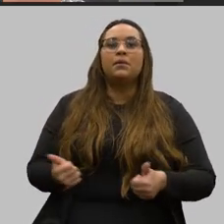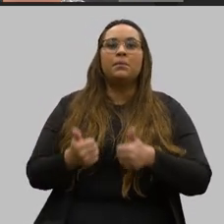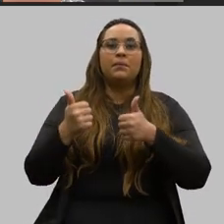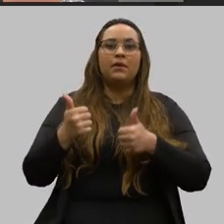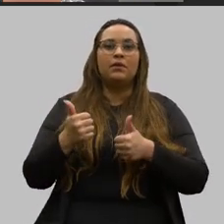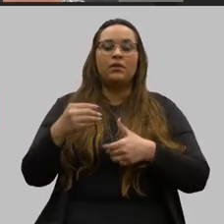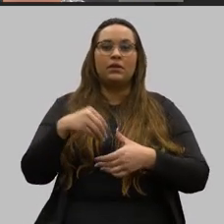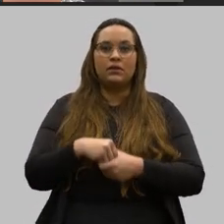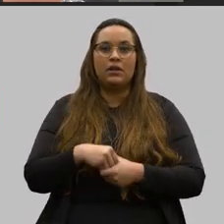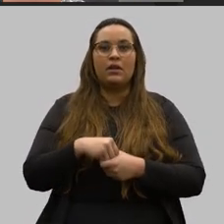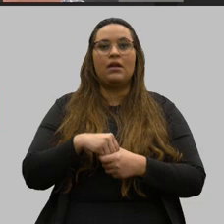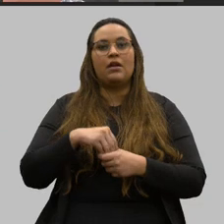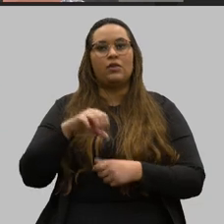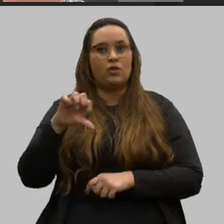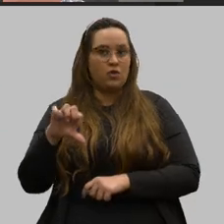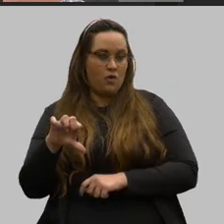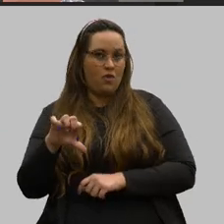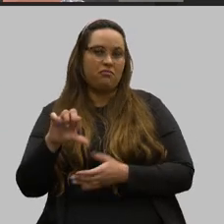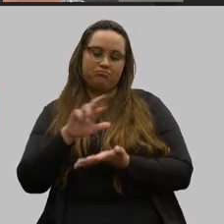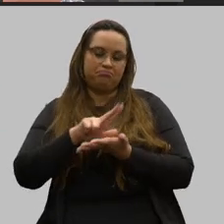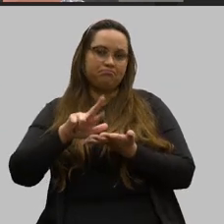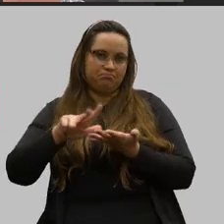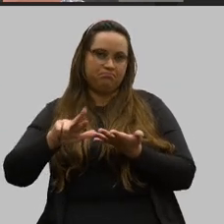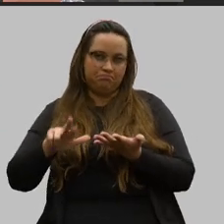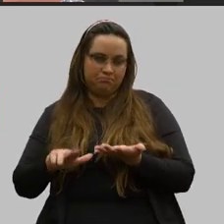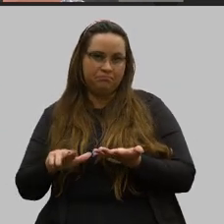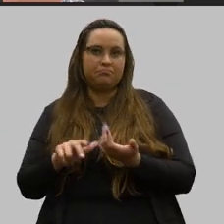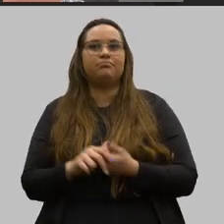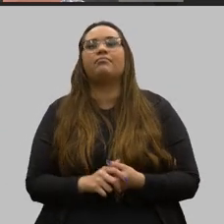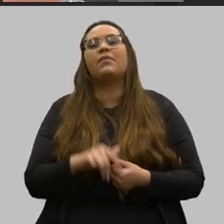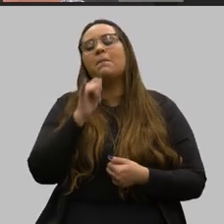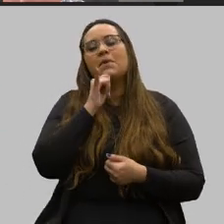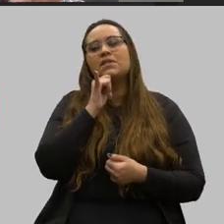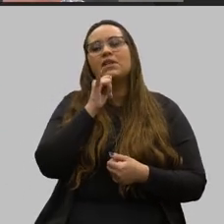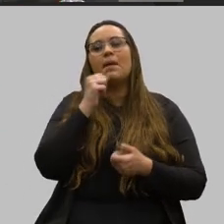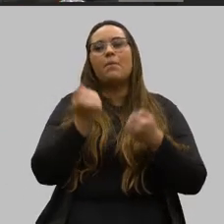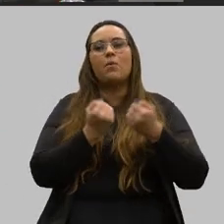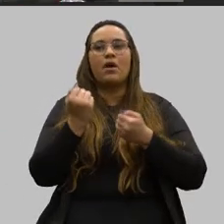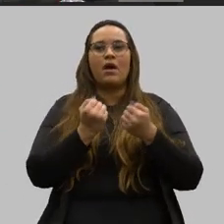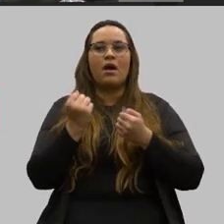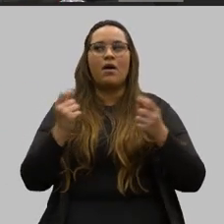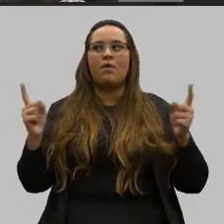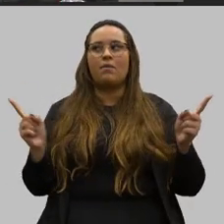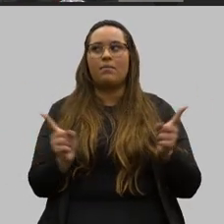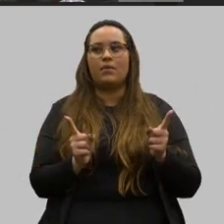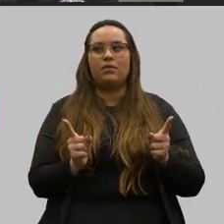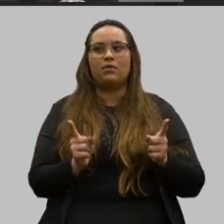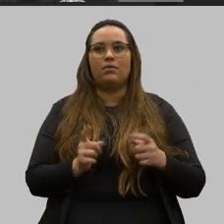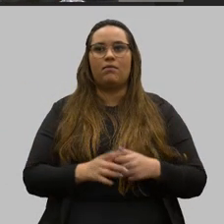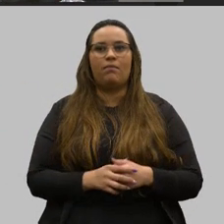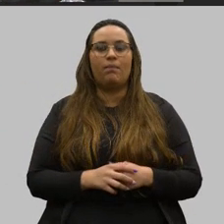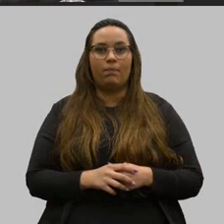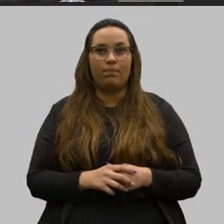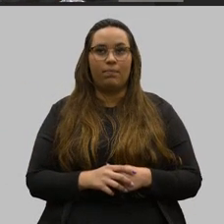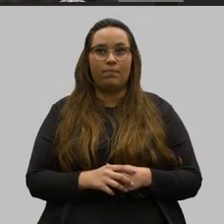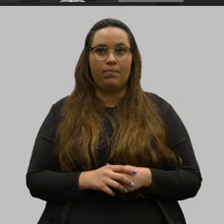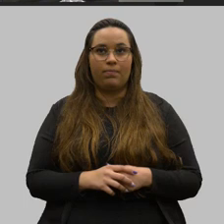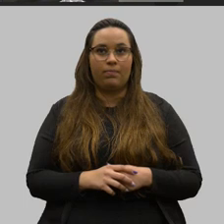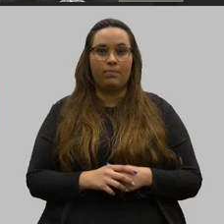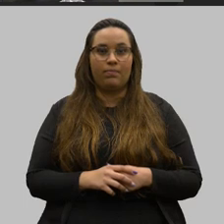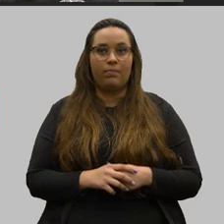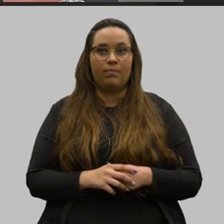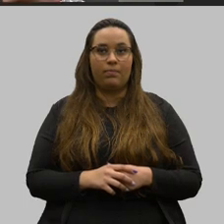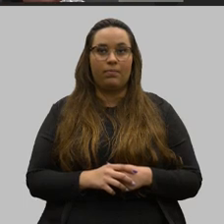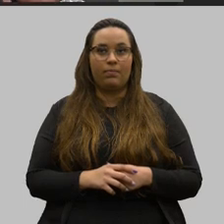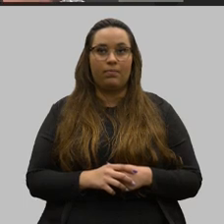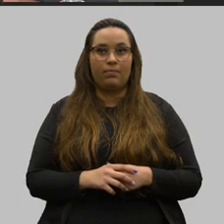de resgate muito e outras diversas como viaturas menores nove no que disz respeita à aquisição